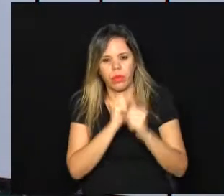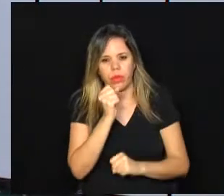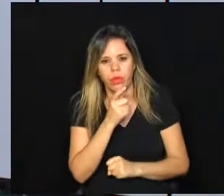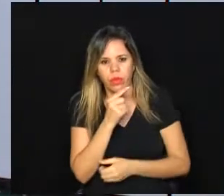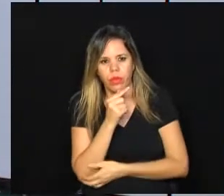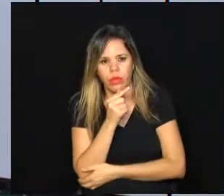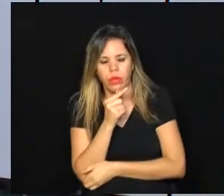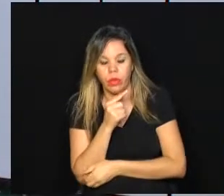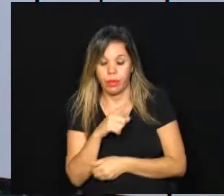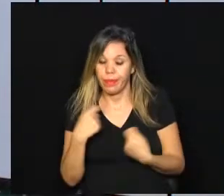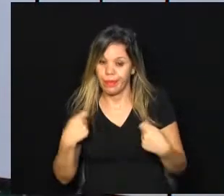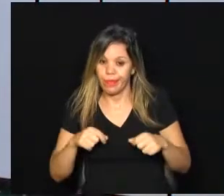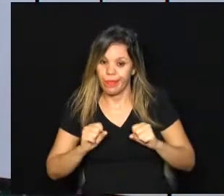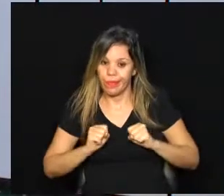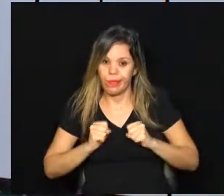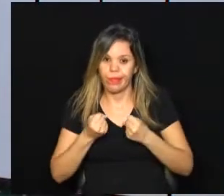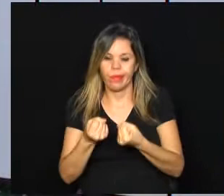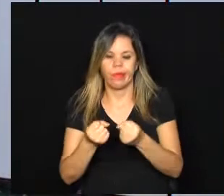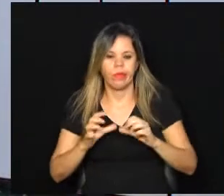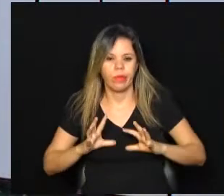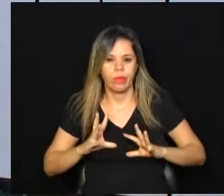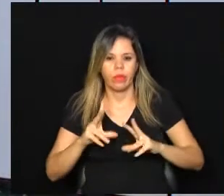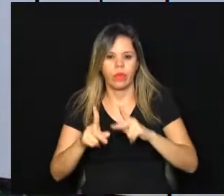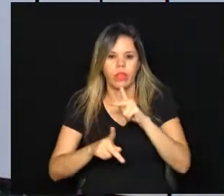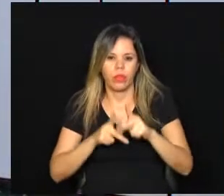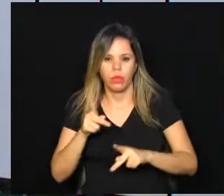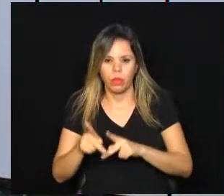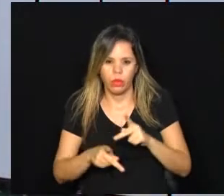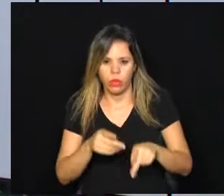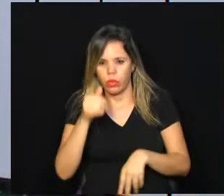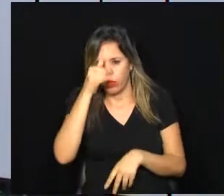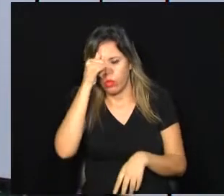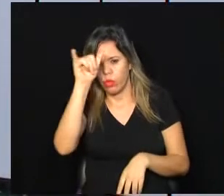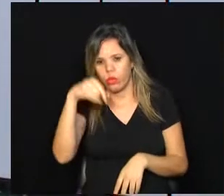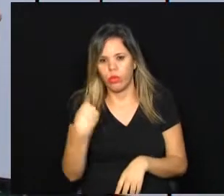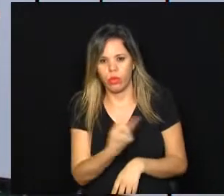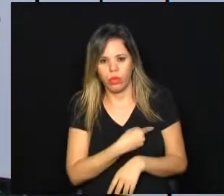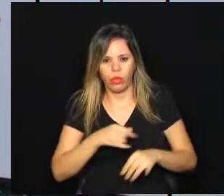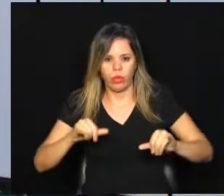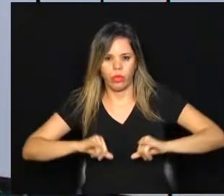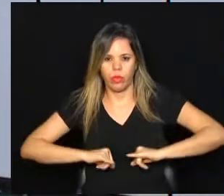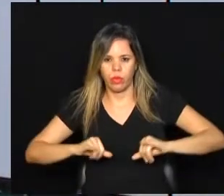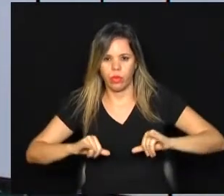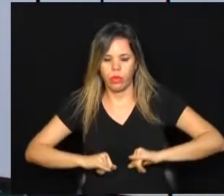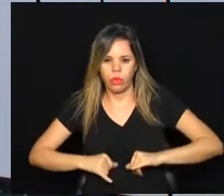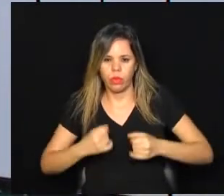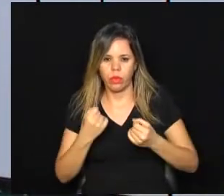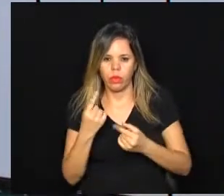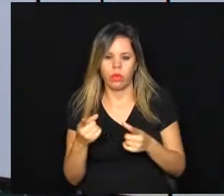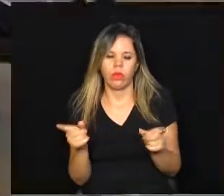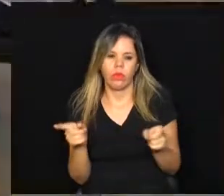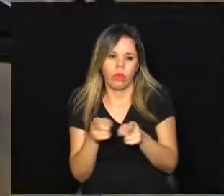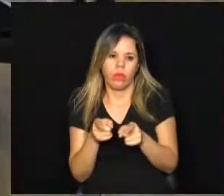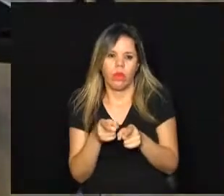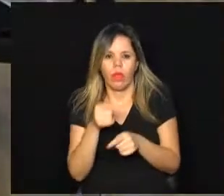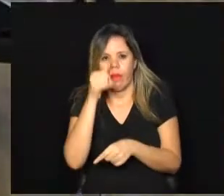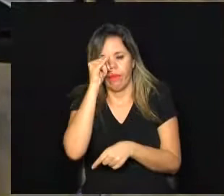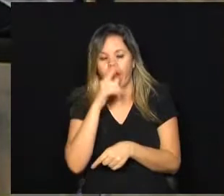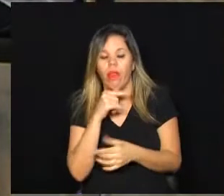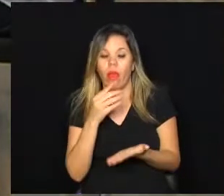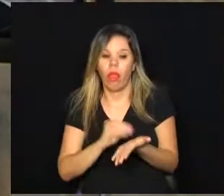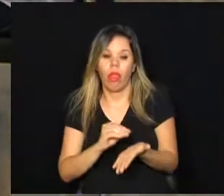vai exigir um esforço de todos para evitar que a gente sofra algum tipo de racionamento. Mas essa é